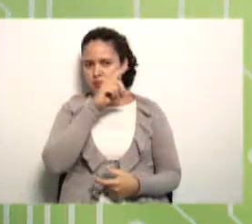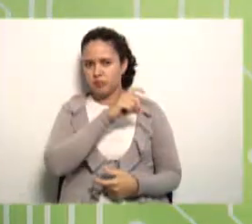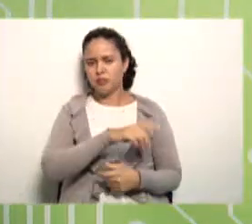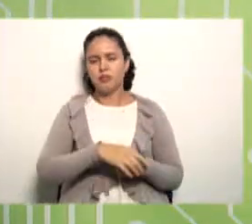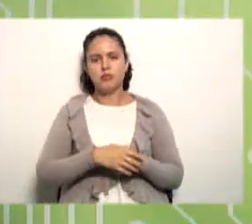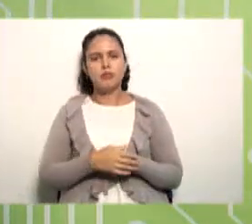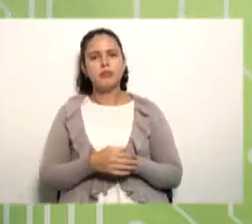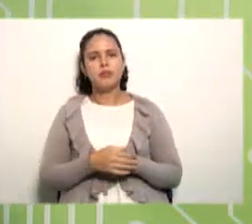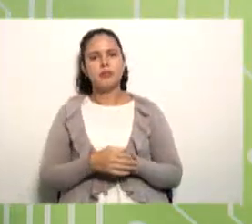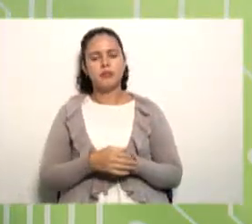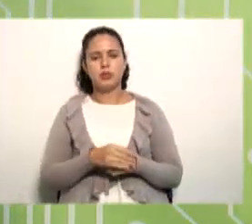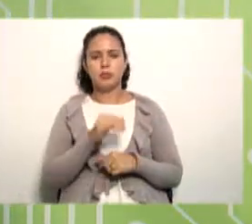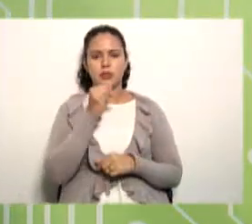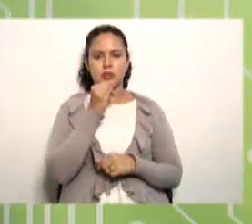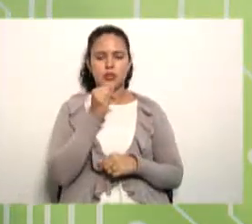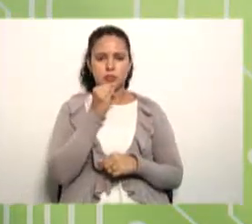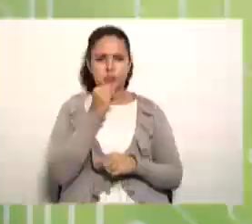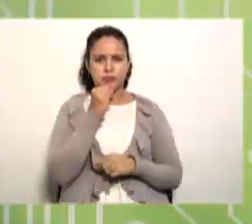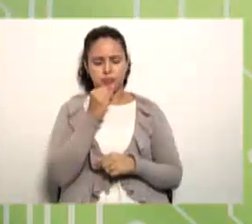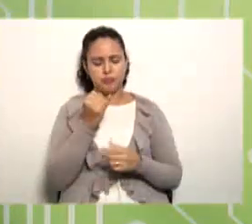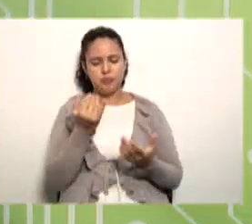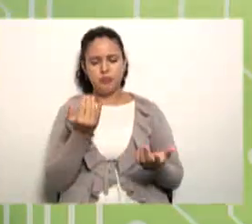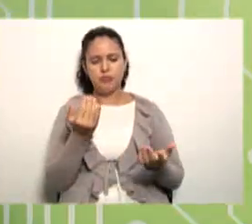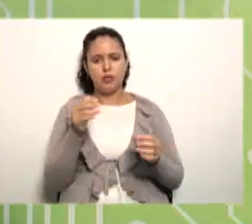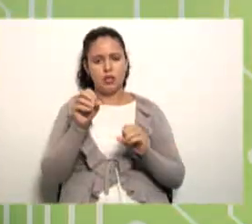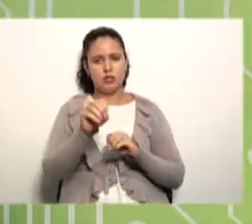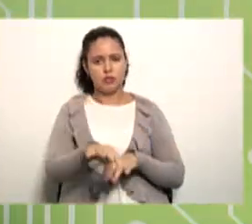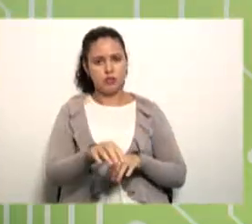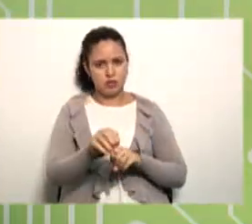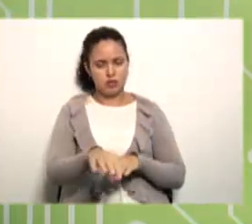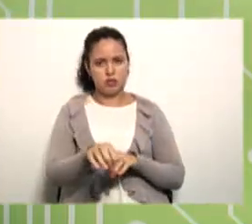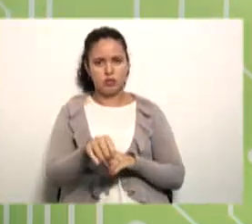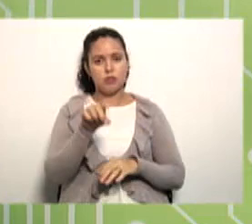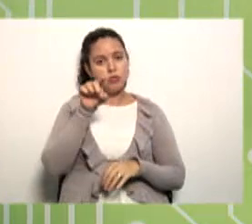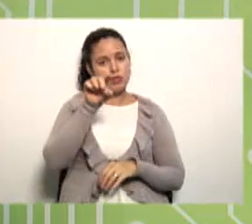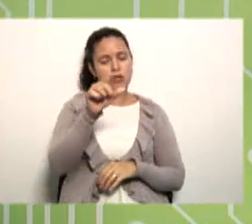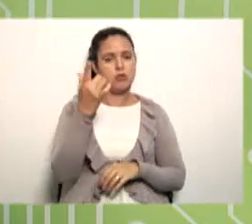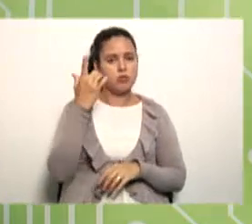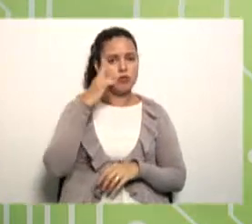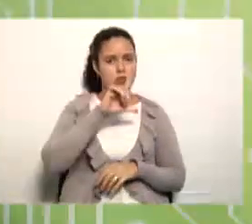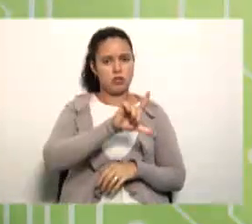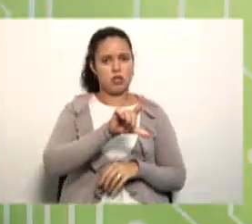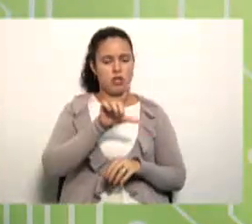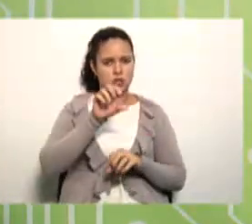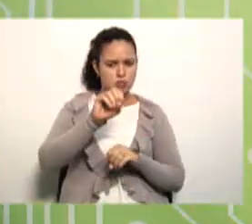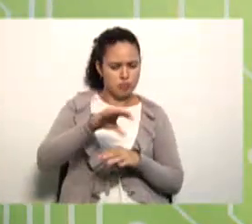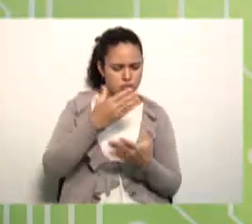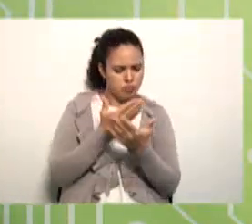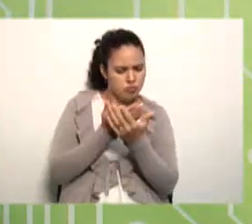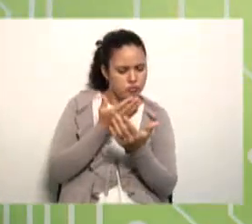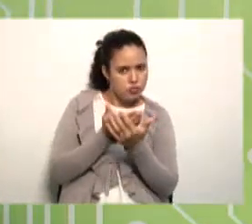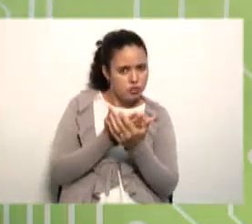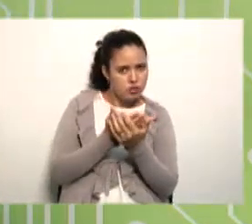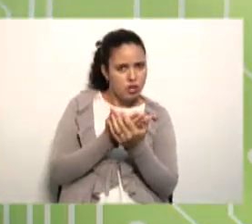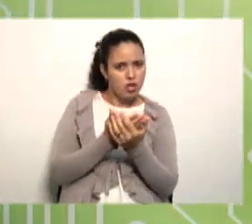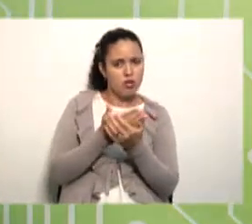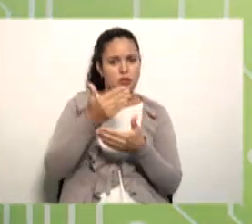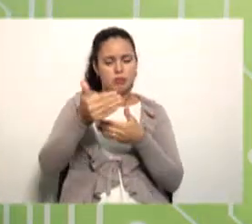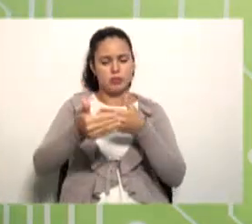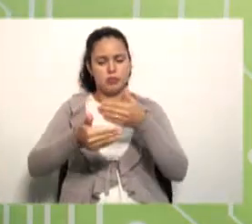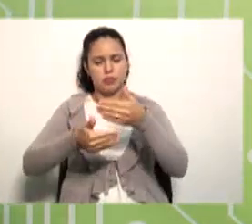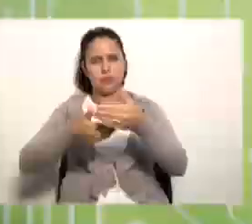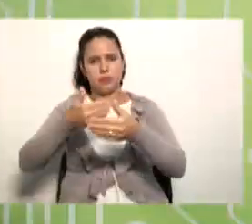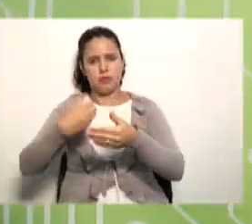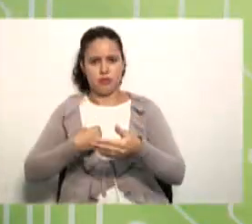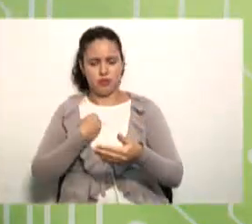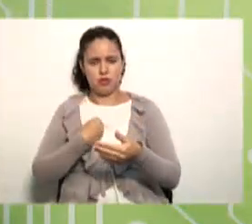benefício. Um grande exemplo disso é a educação. Quando você recebe a educação, você melhora a sua qualidade de vida. Você melhora as suas chances de ter